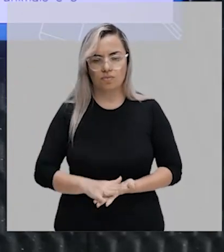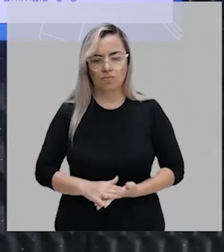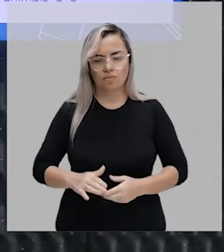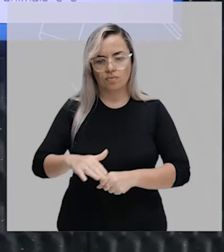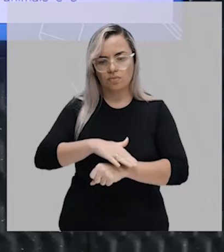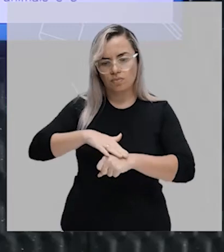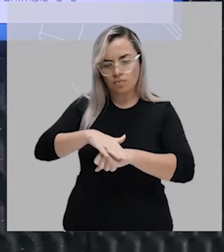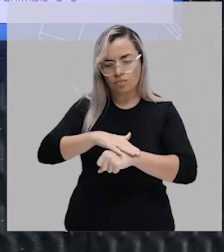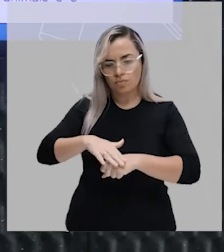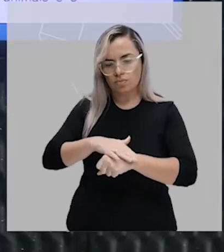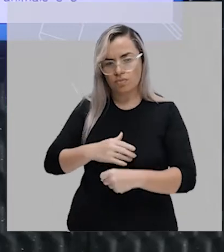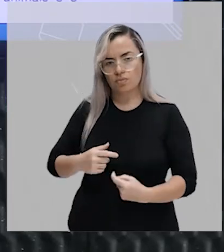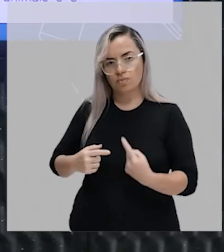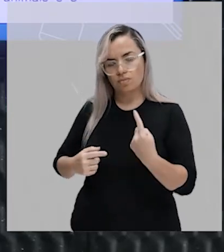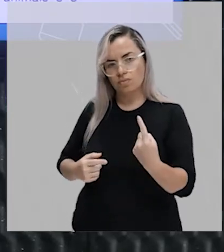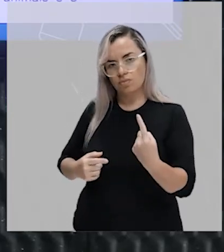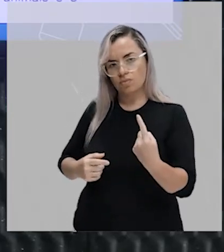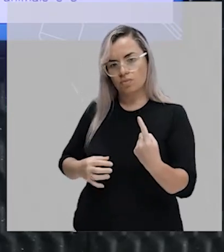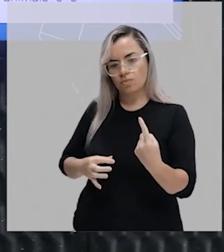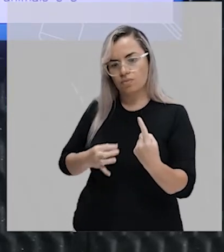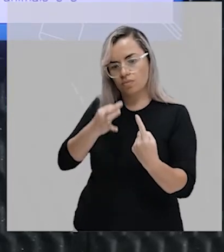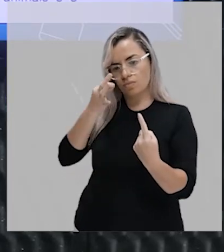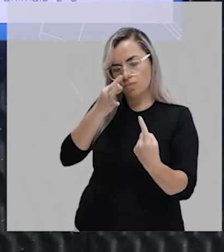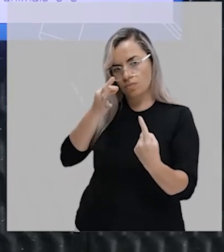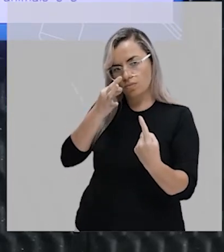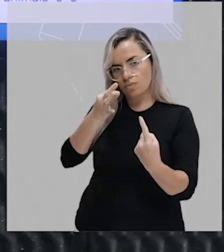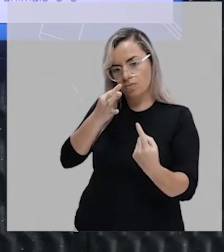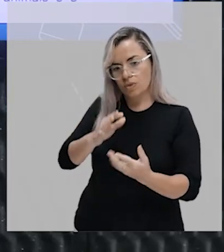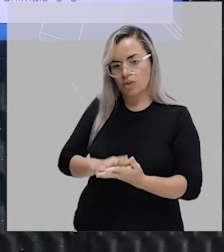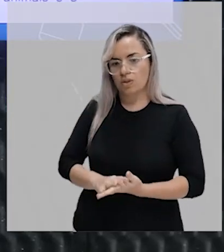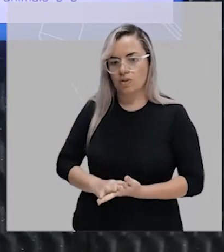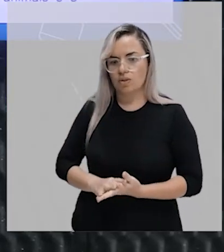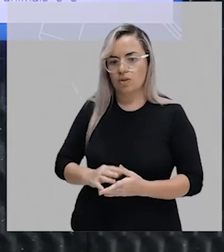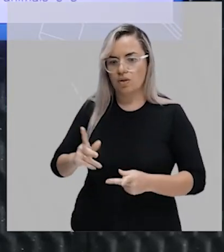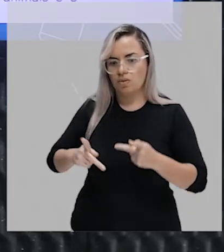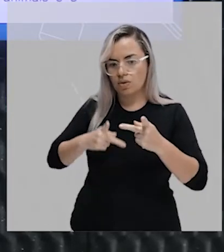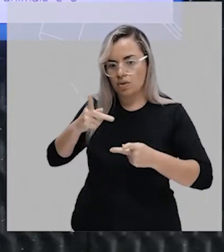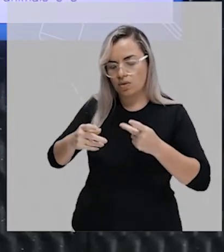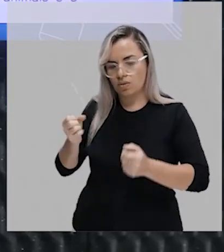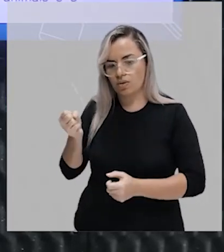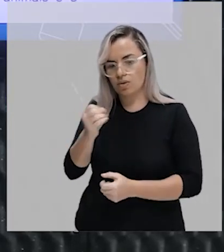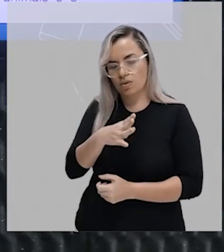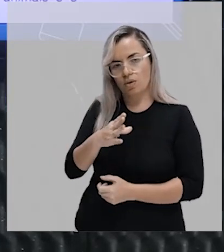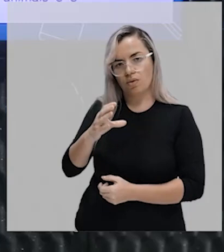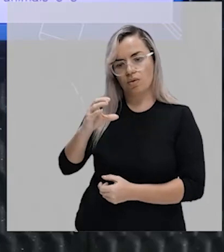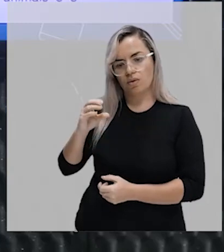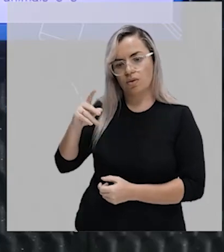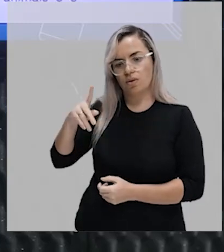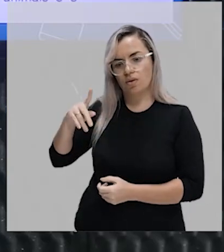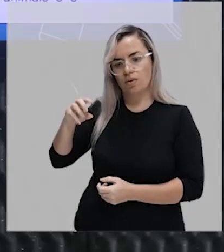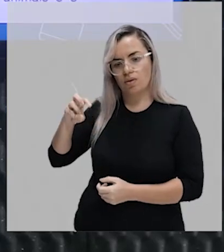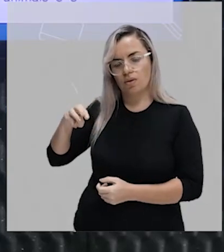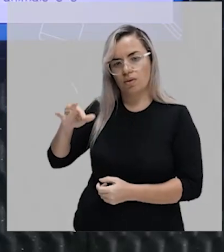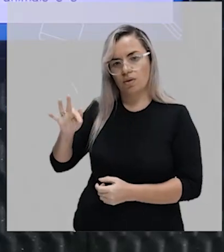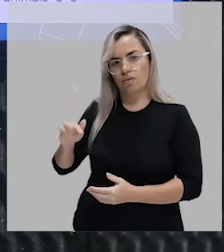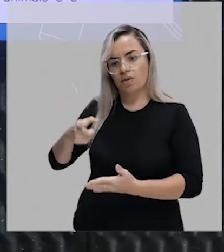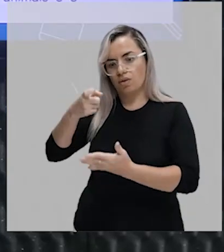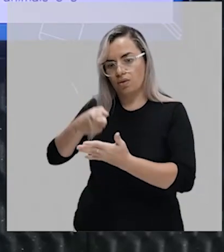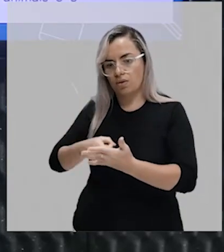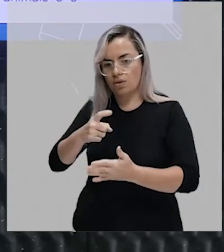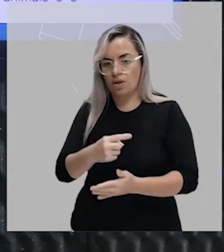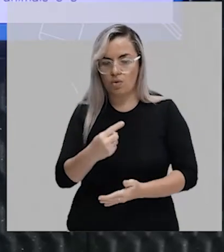diálogo. Um está falando, vamos criar uma nova CPMF. E o outro está mencionando o seguinte, calma, que cobaias